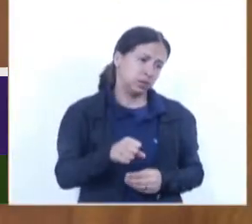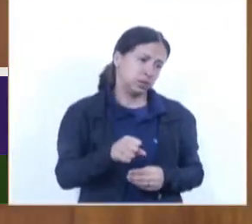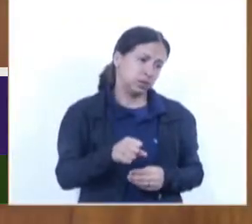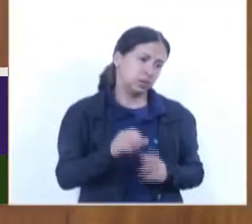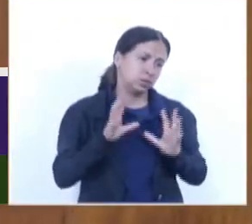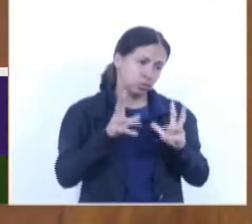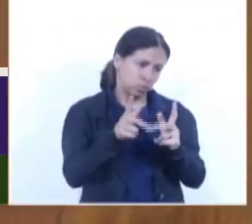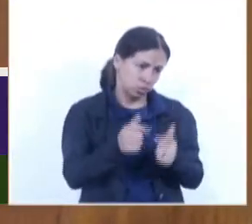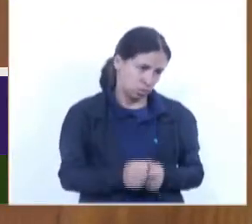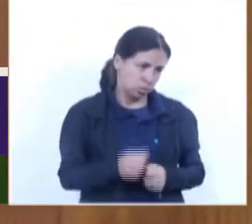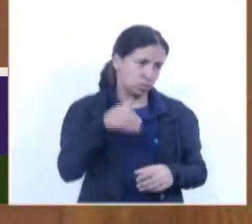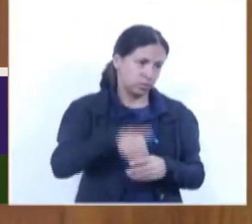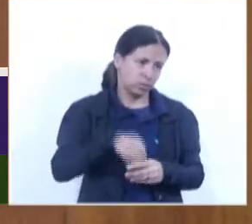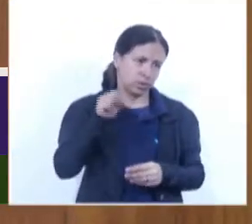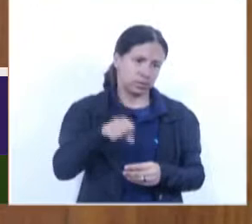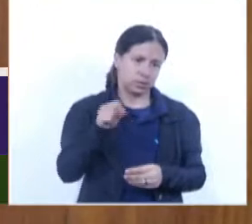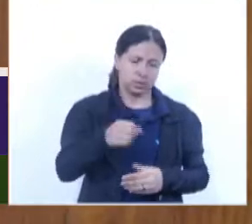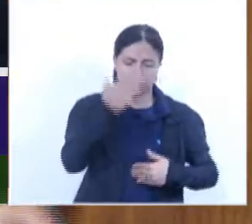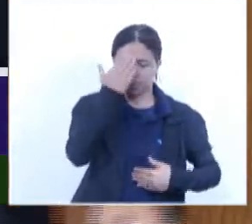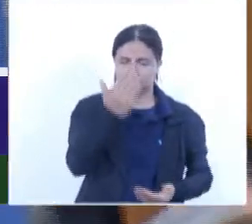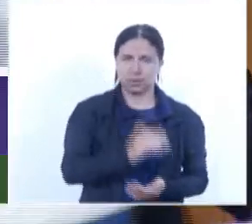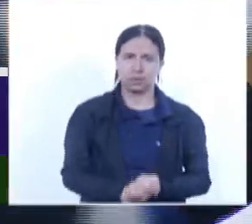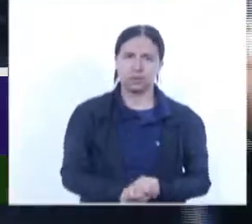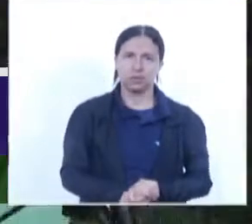vamos voltar a favor desse projeto obrigado